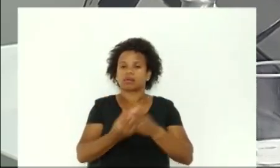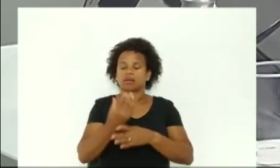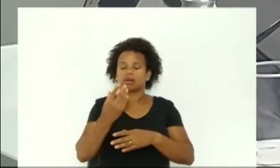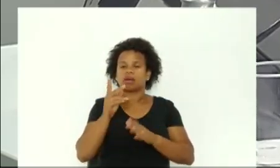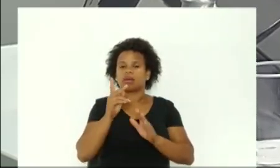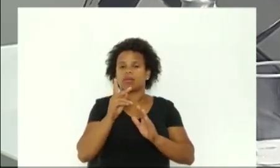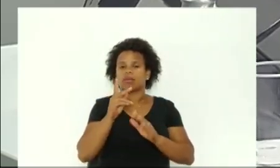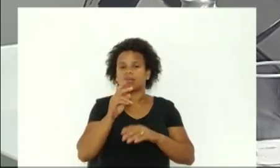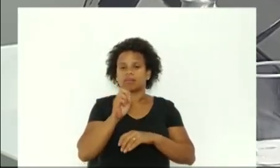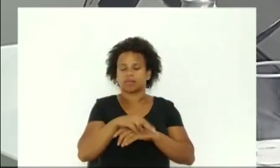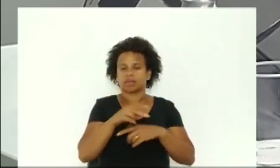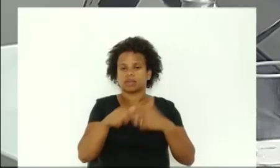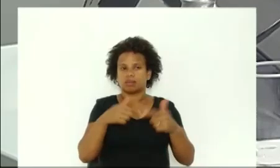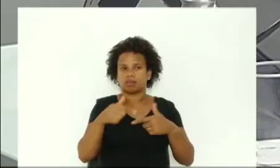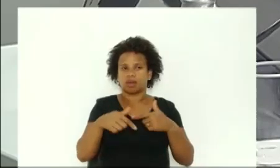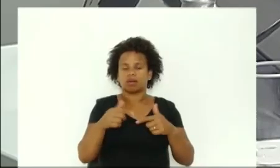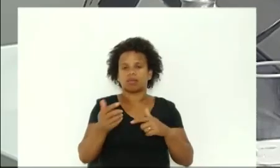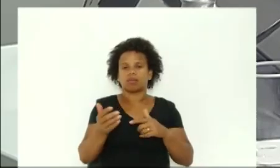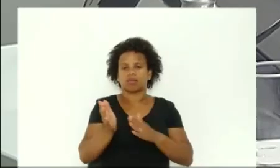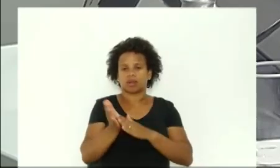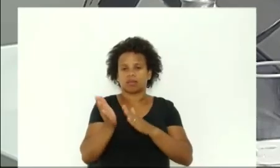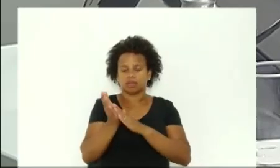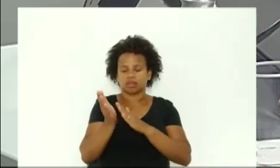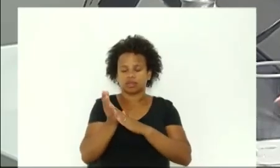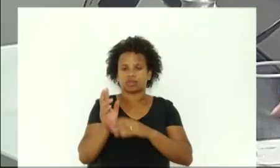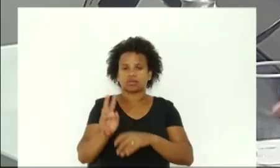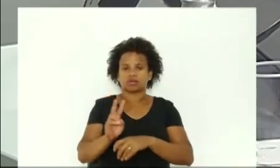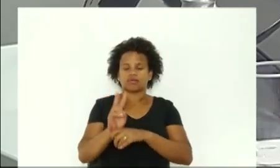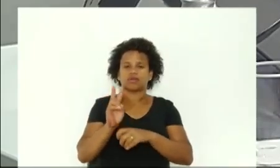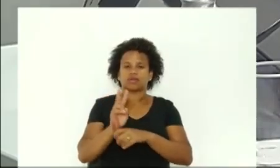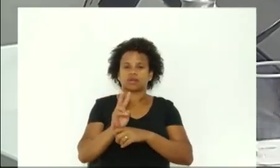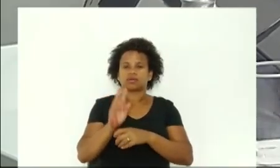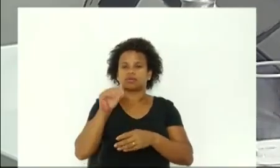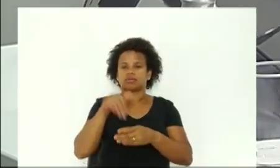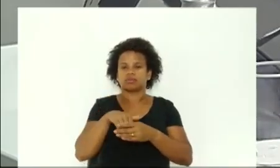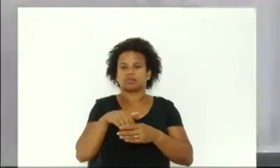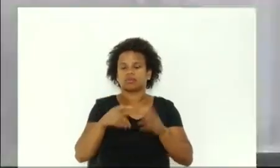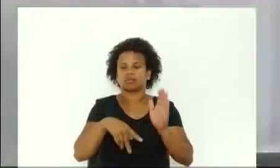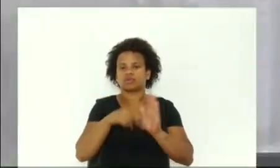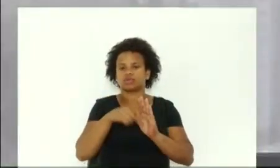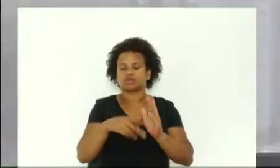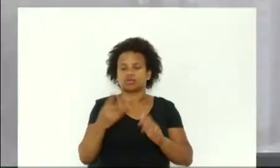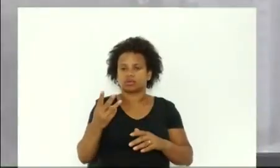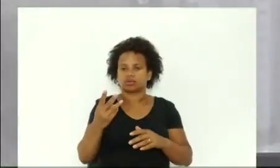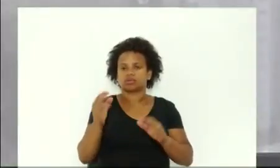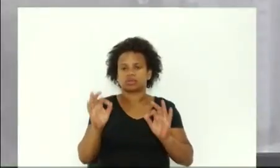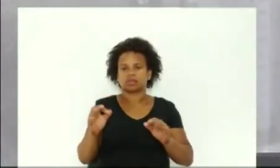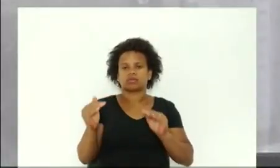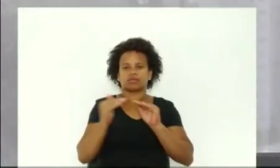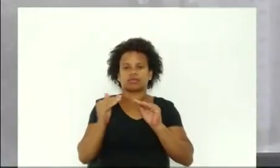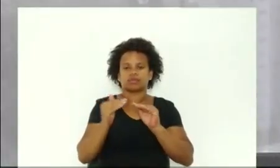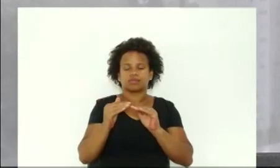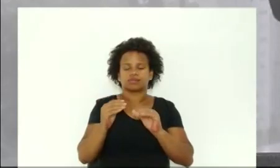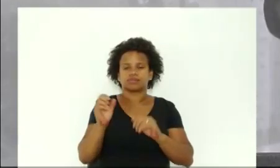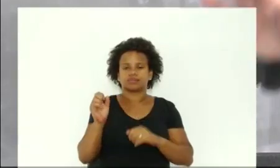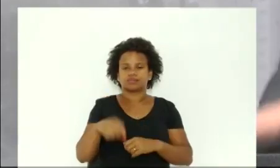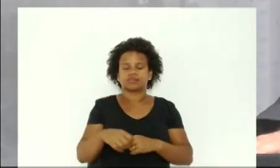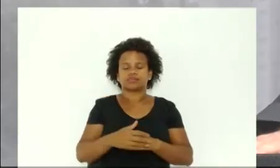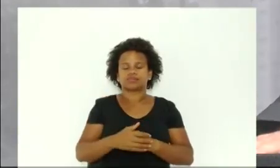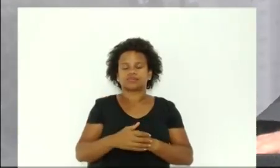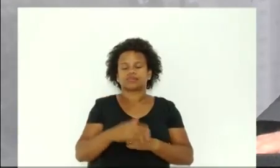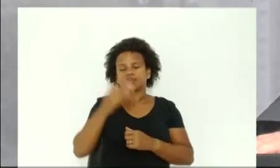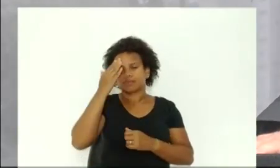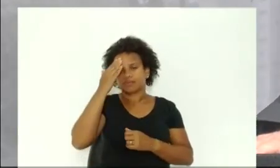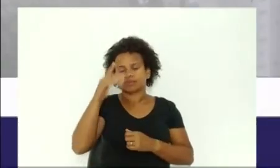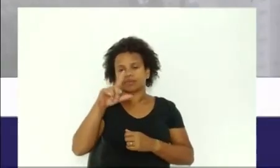três projetos. E com certeza meu voto é favorável. Obrigado, Lelo Pagani. É isso aí. Hoje mesmo, né, a